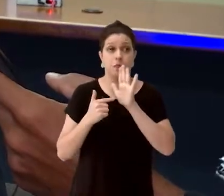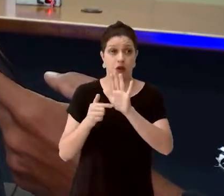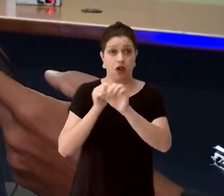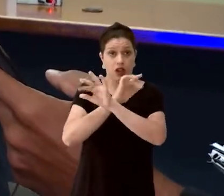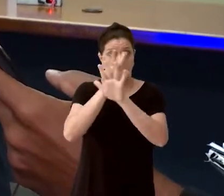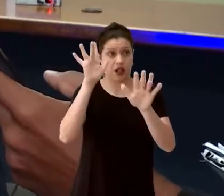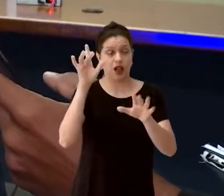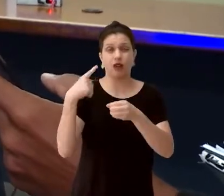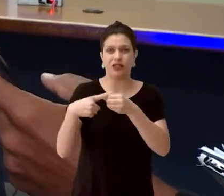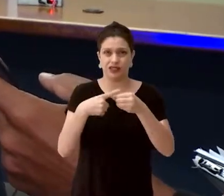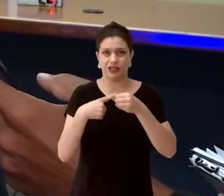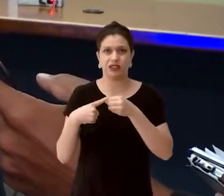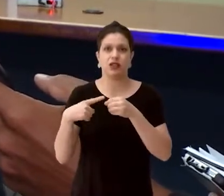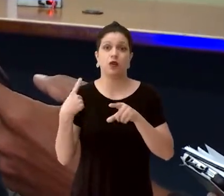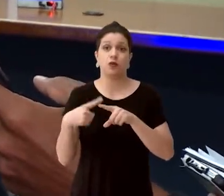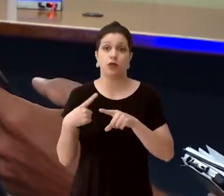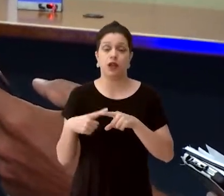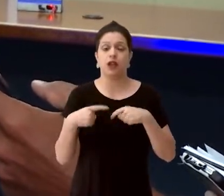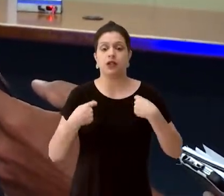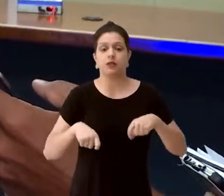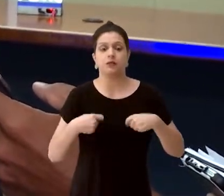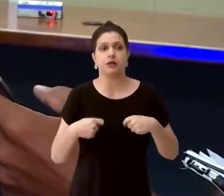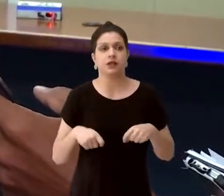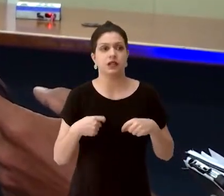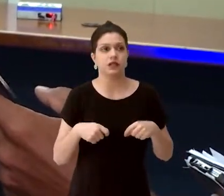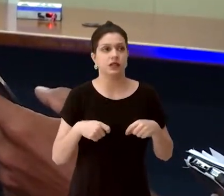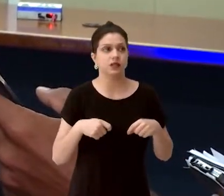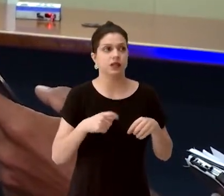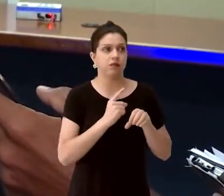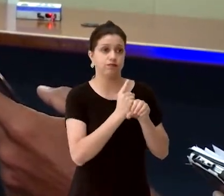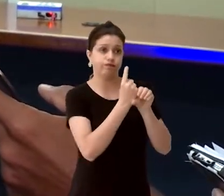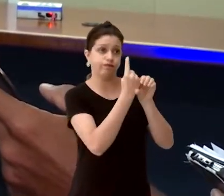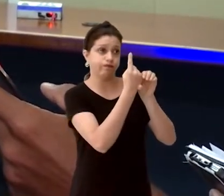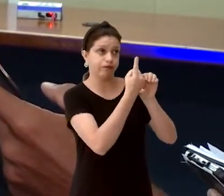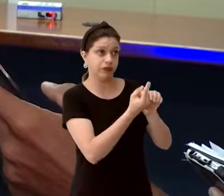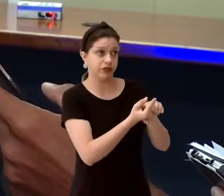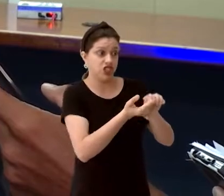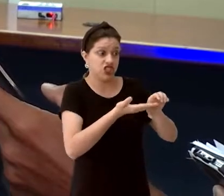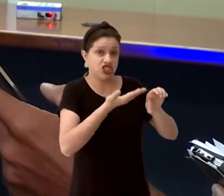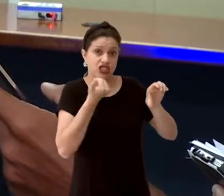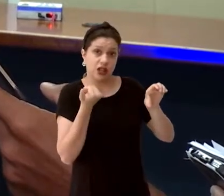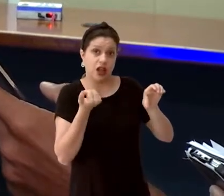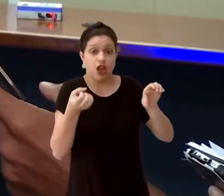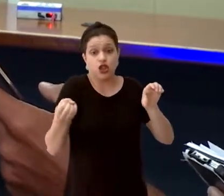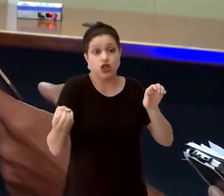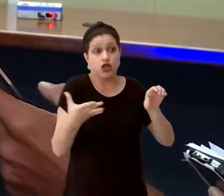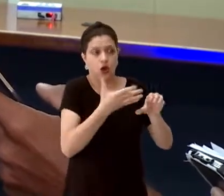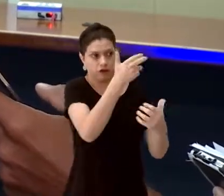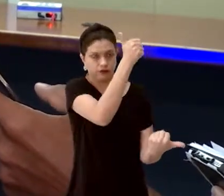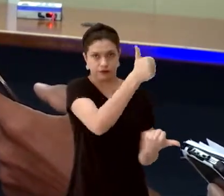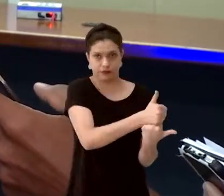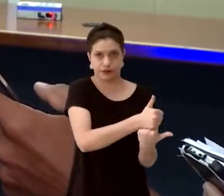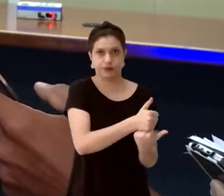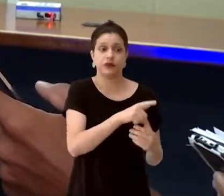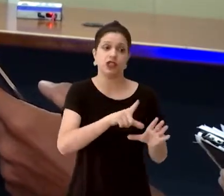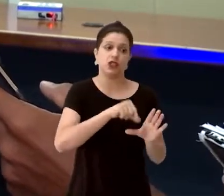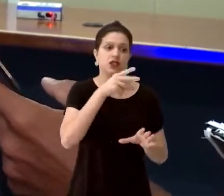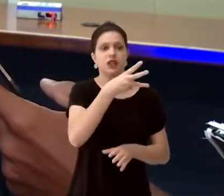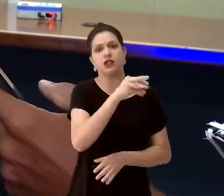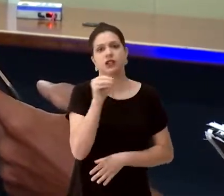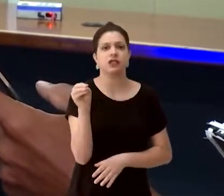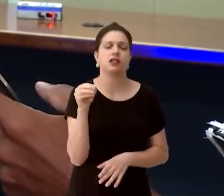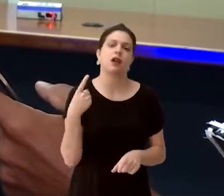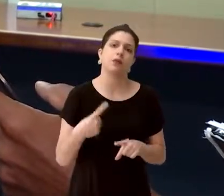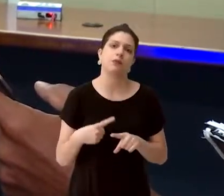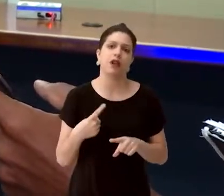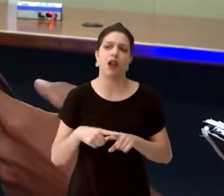extração. Esclareço até ao interior do estado, porque tem que retirar esse relógio e colocar imediatamente um outro.